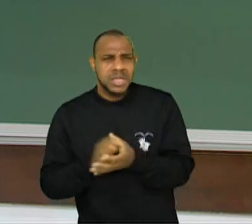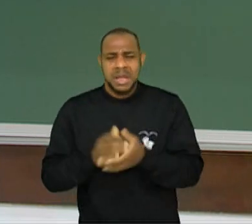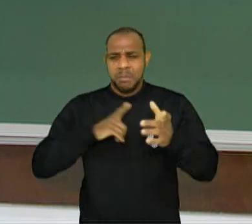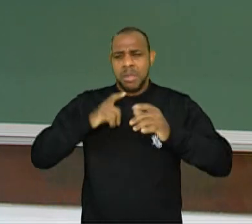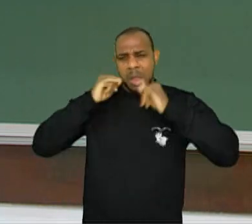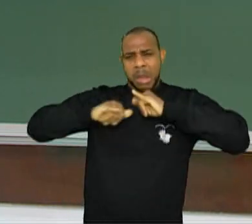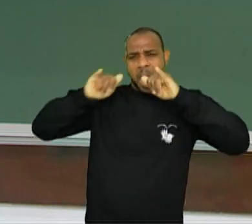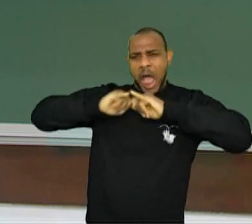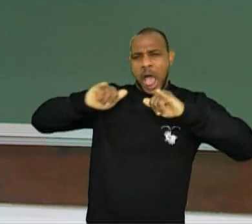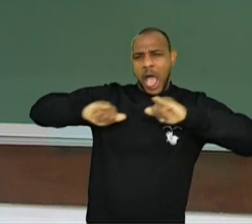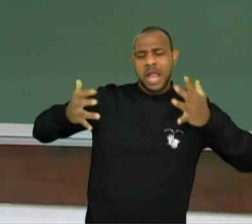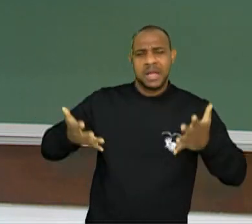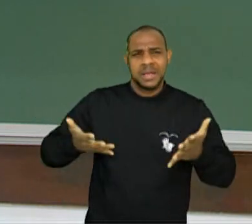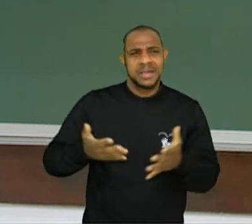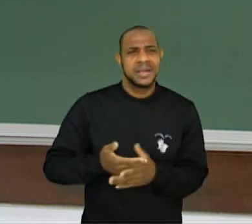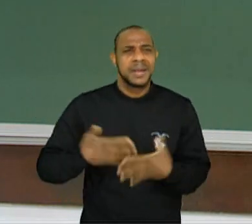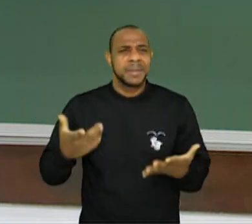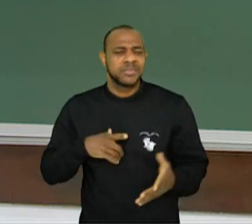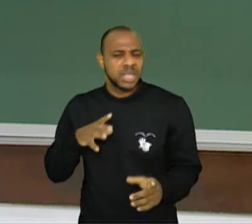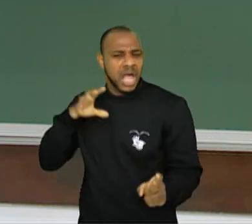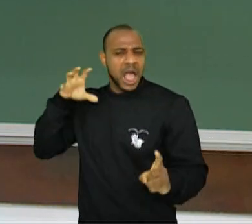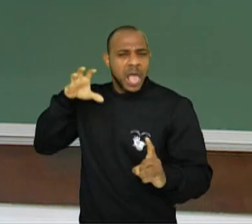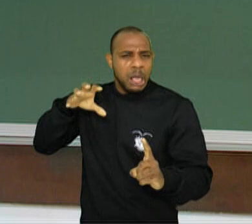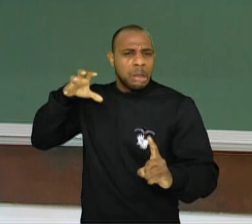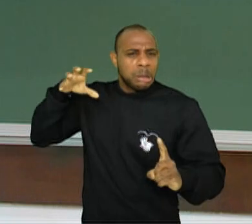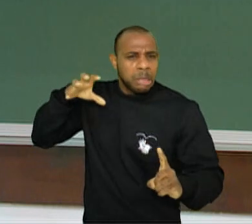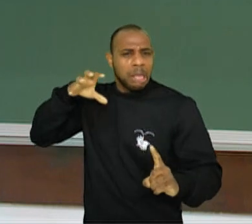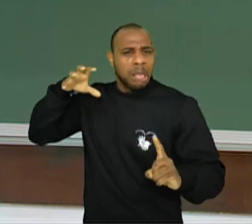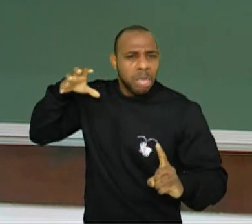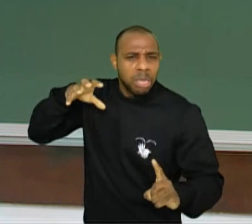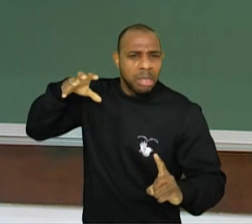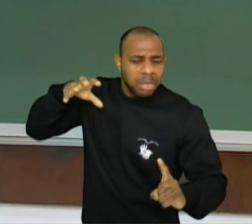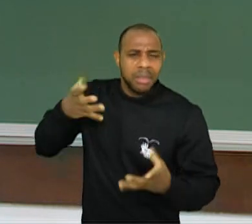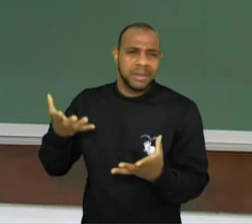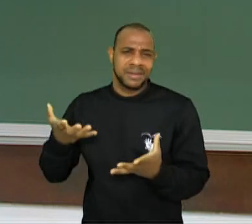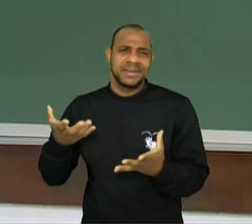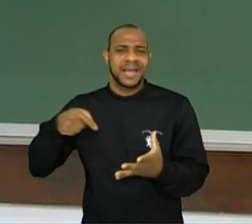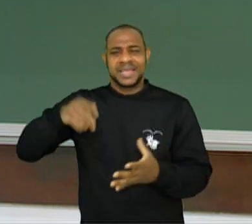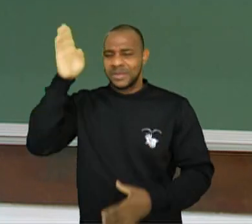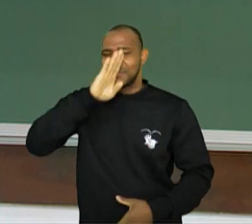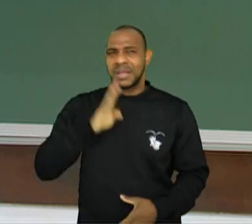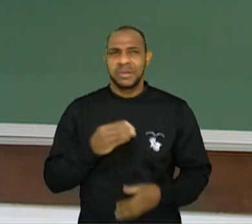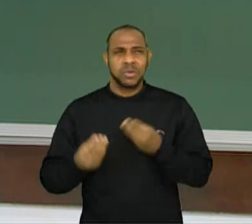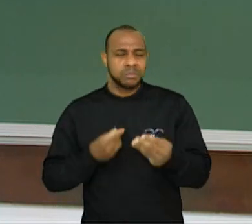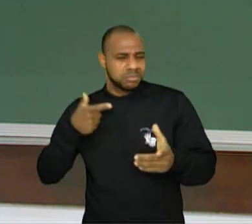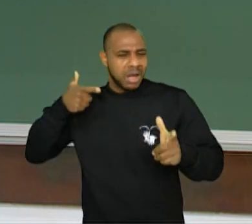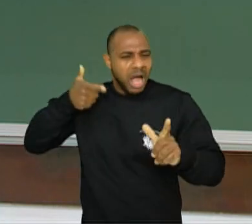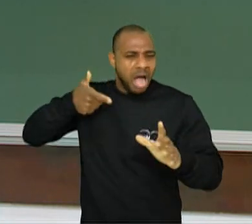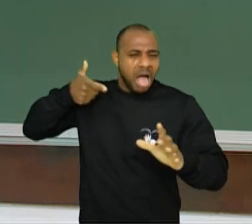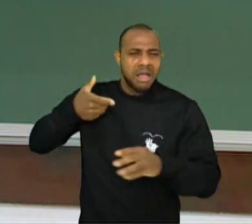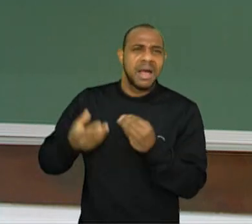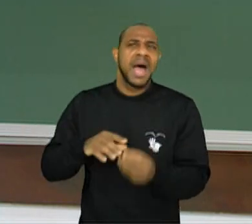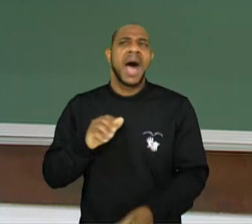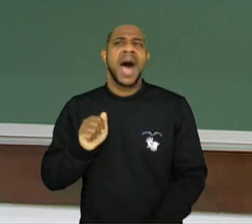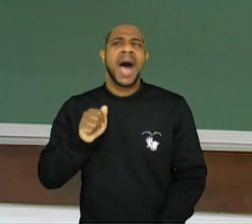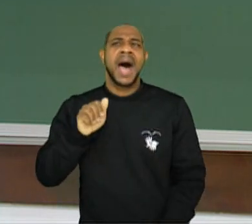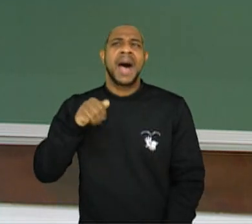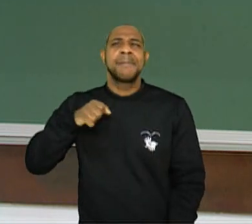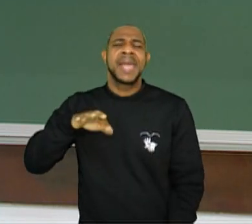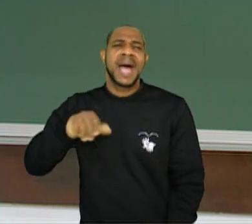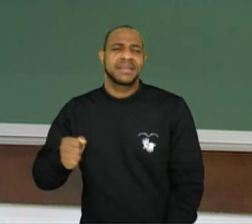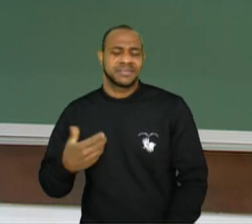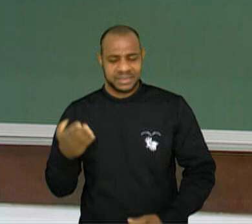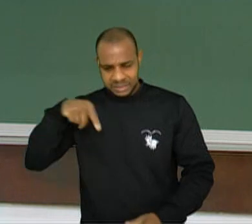mas falavam nessa ameaça comunista ao Brasil durante aí o governo populista, os governos